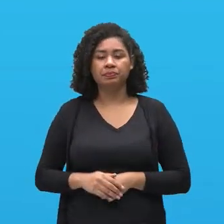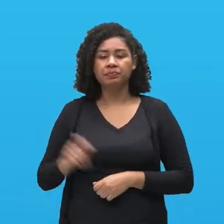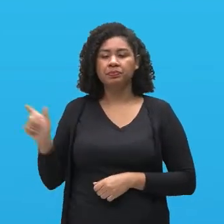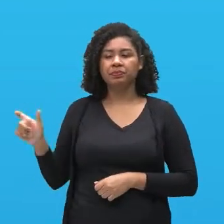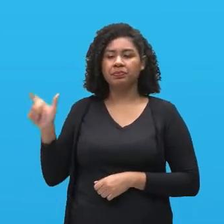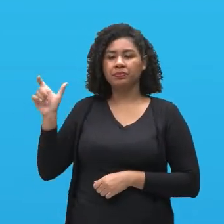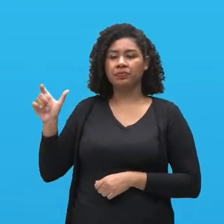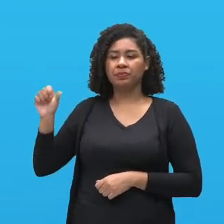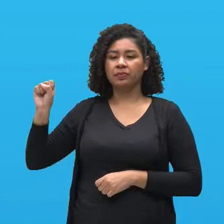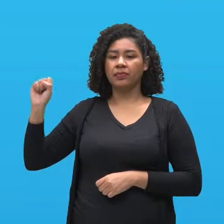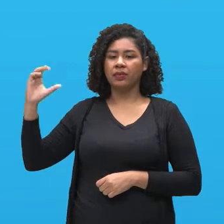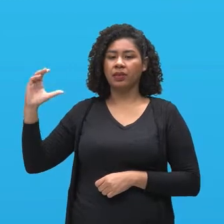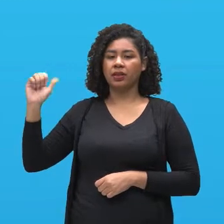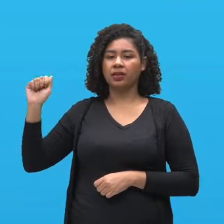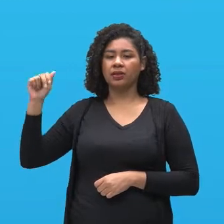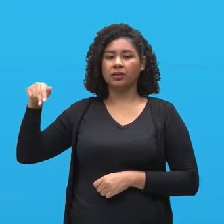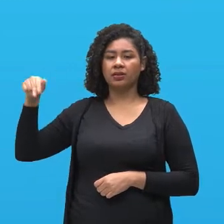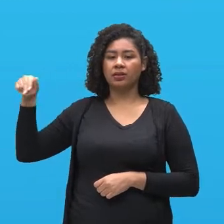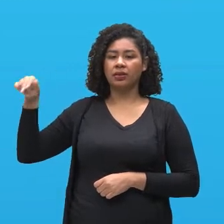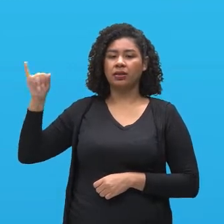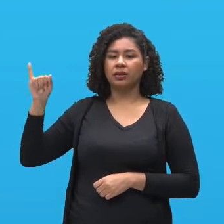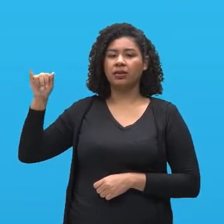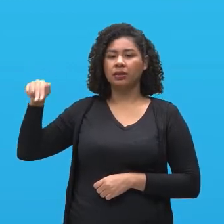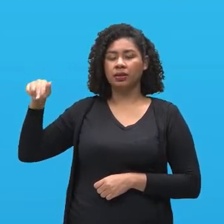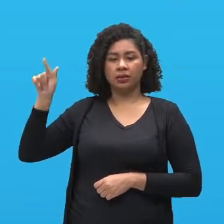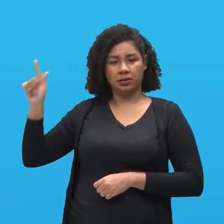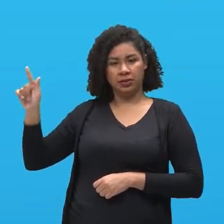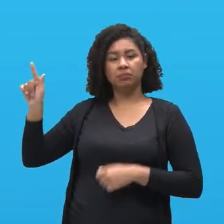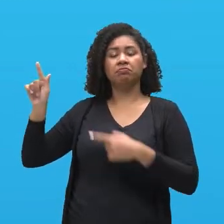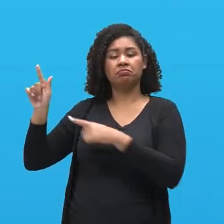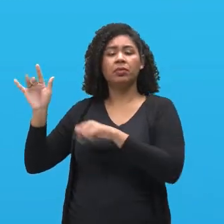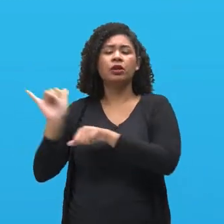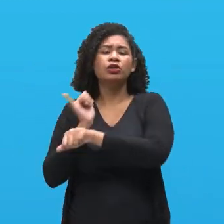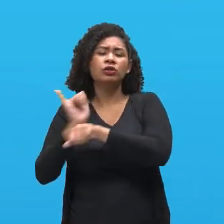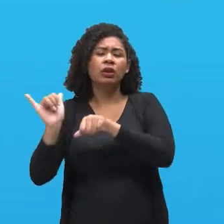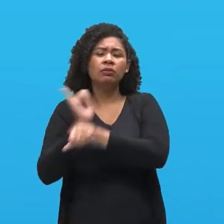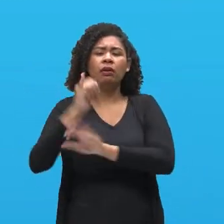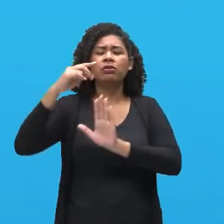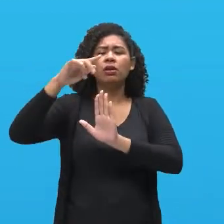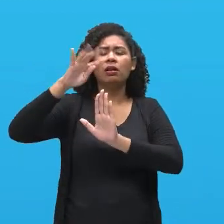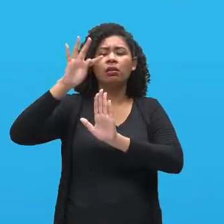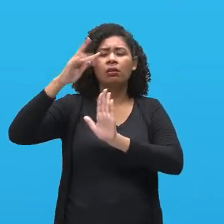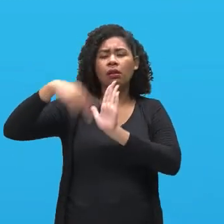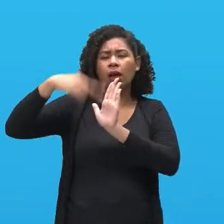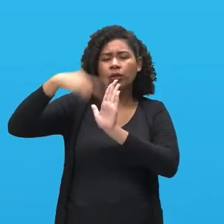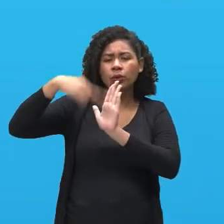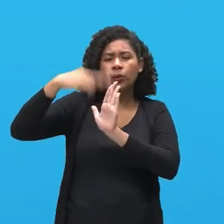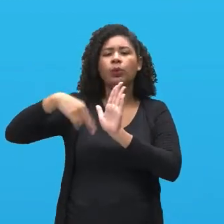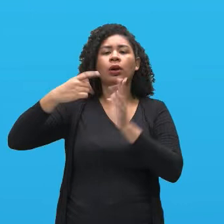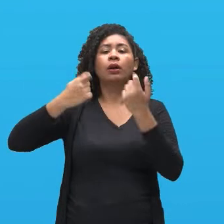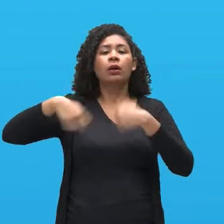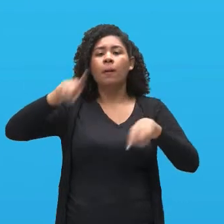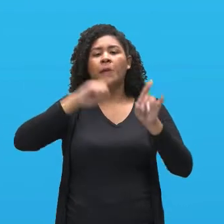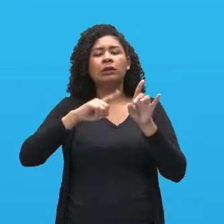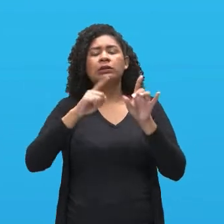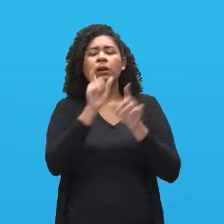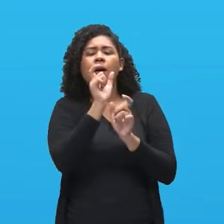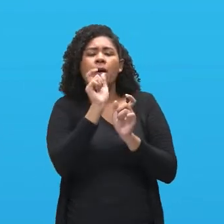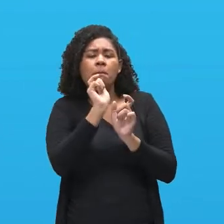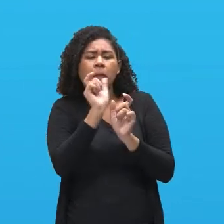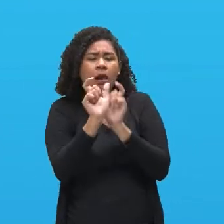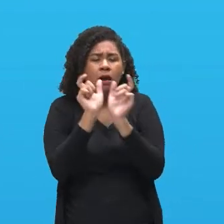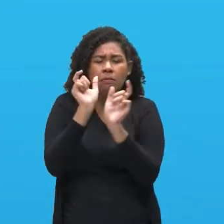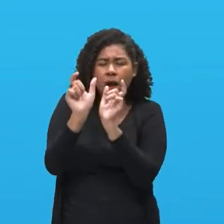uma técnica de leitura em que o leitor obtém informações do texto sem precisar ler palavra por